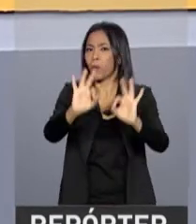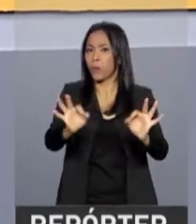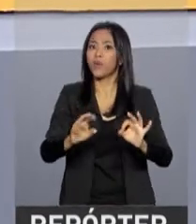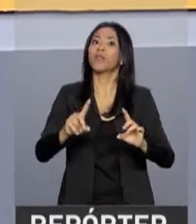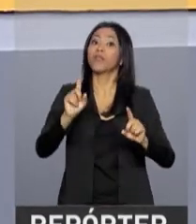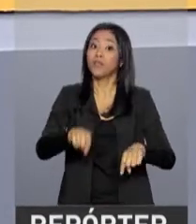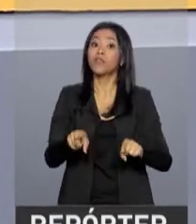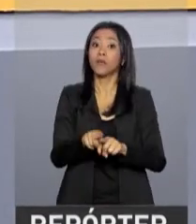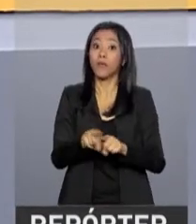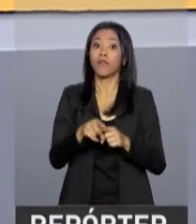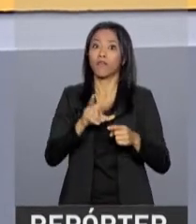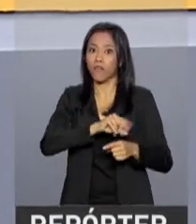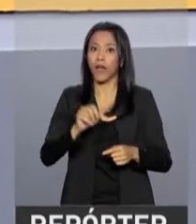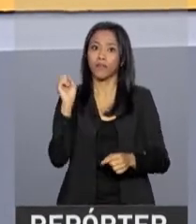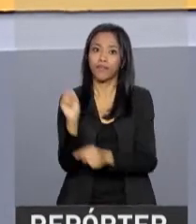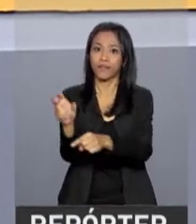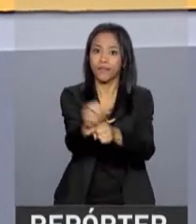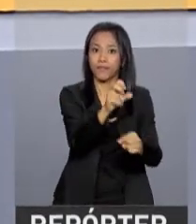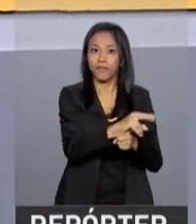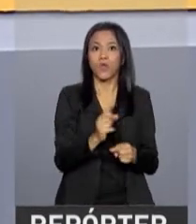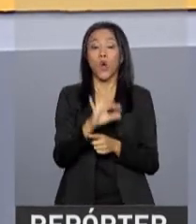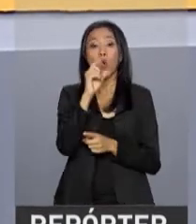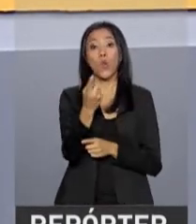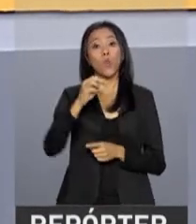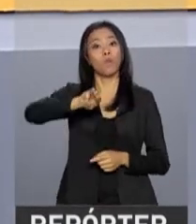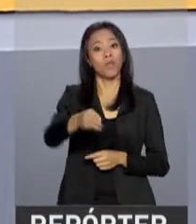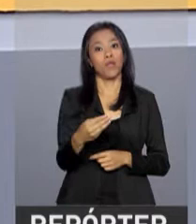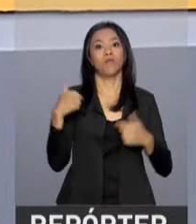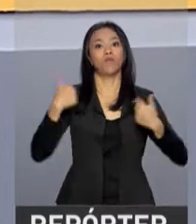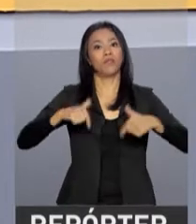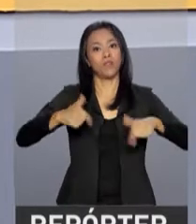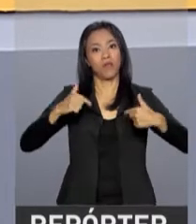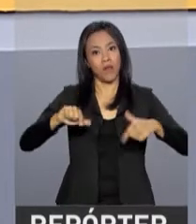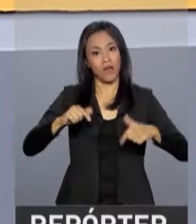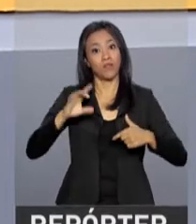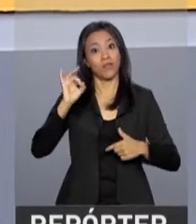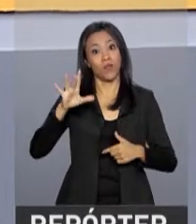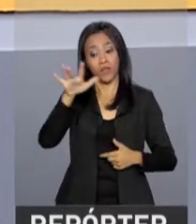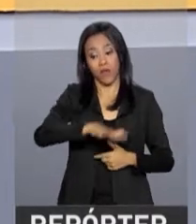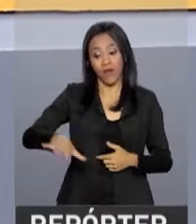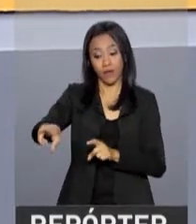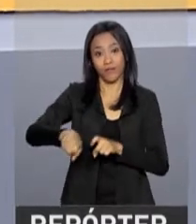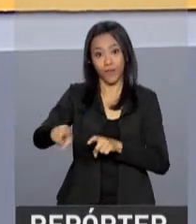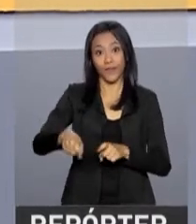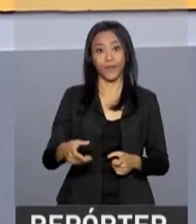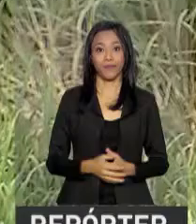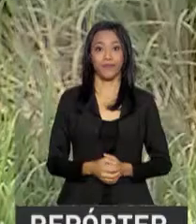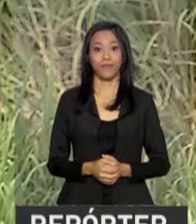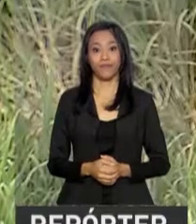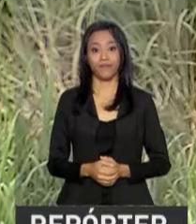segundo estimativas do setor de mais de um milhão de empregos apenas na parte agrícola do processo